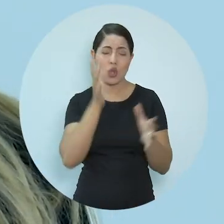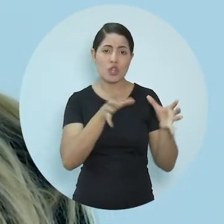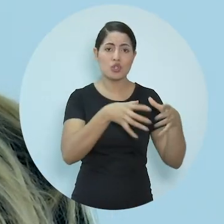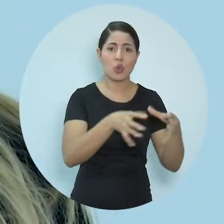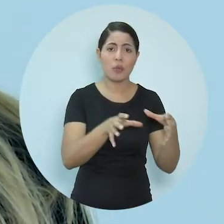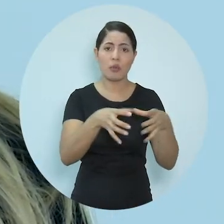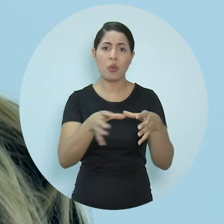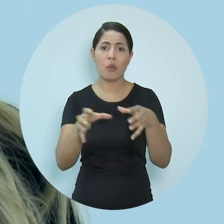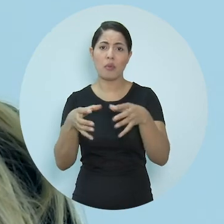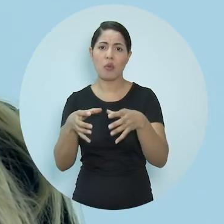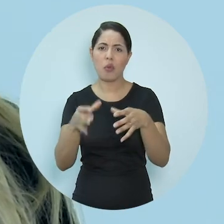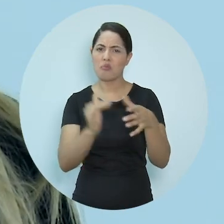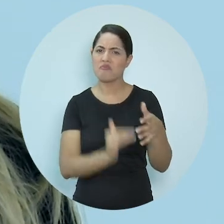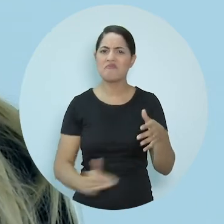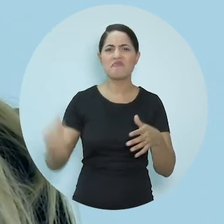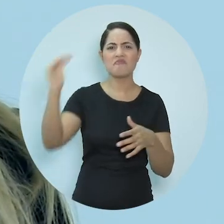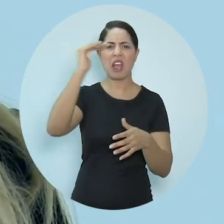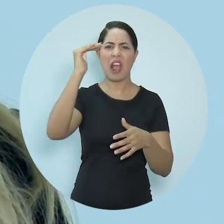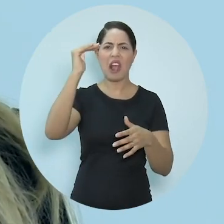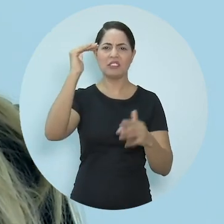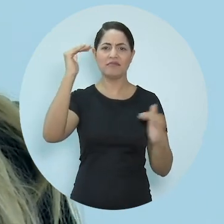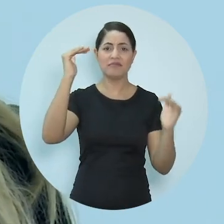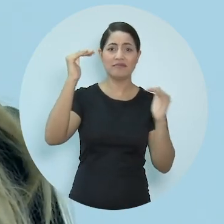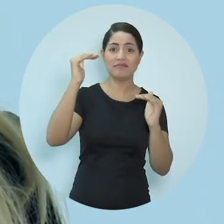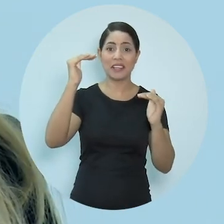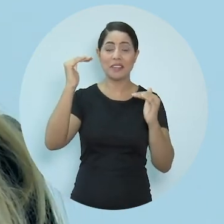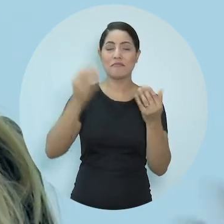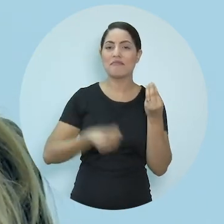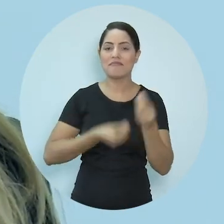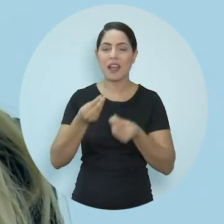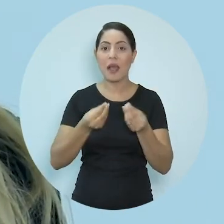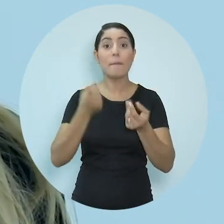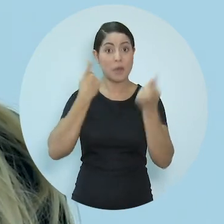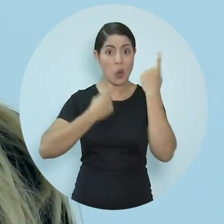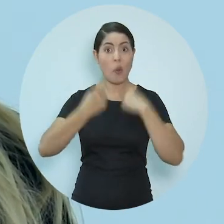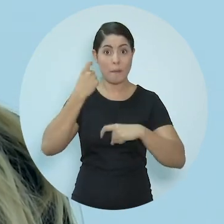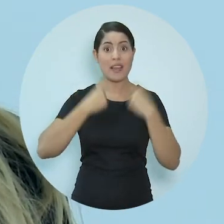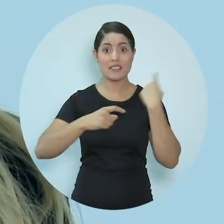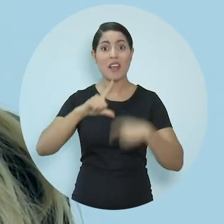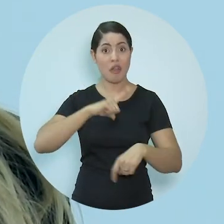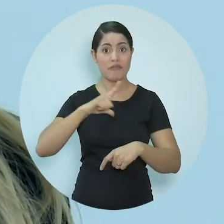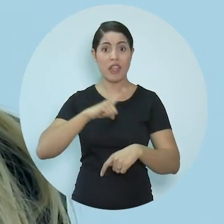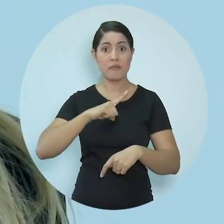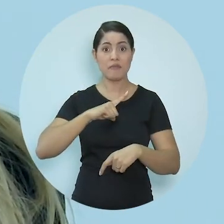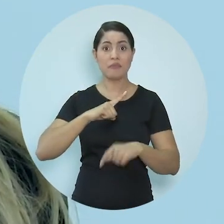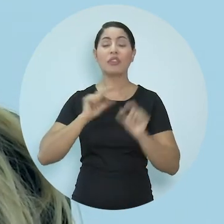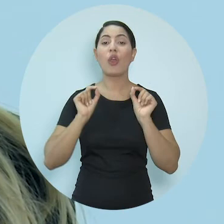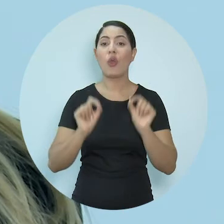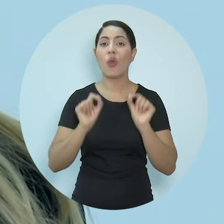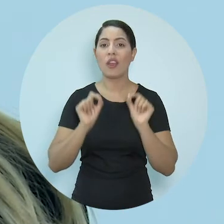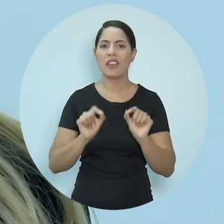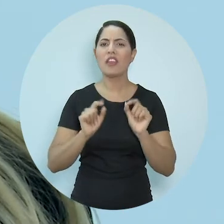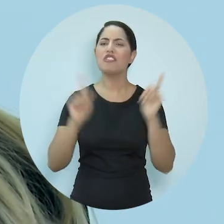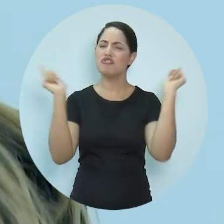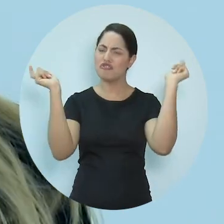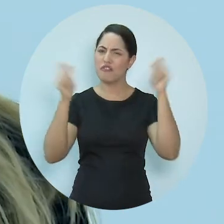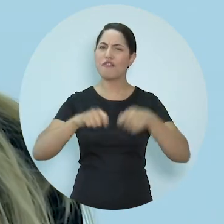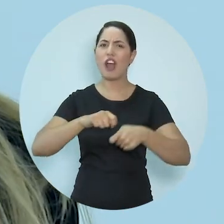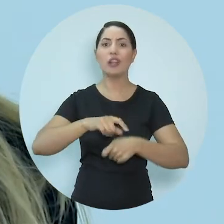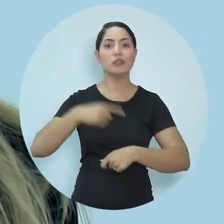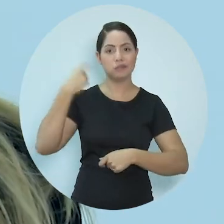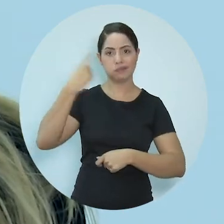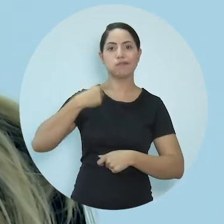grupos de Master, Supermaster e de Sênior. Então, tudo isso é uma preocupação para que a advocacia